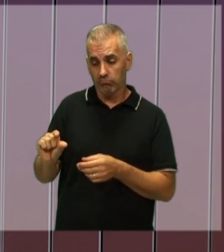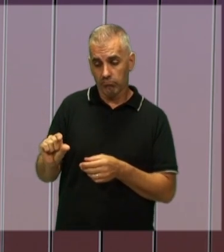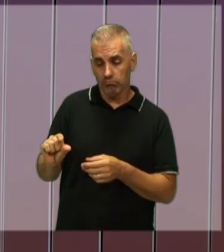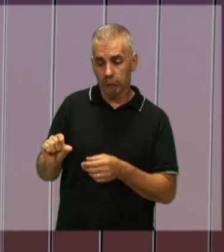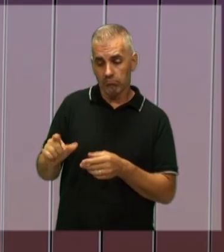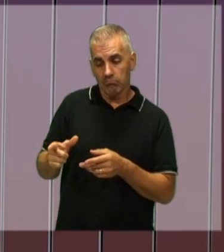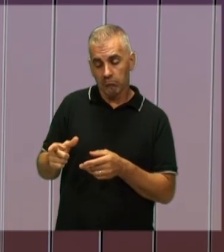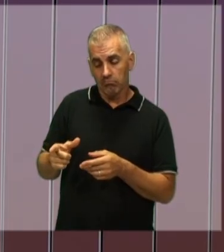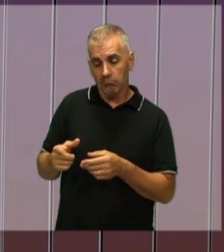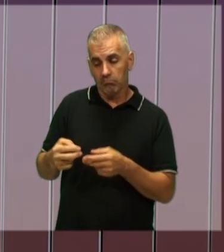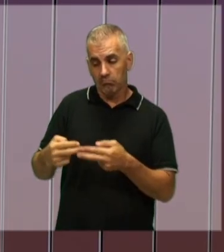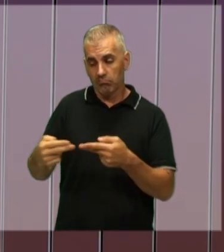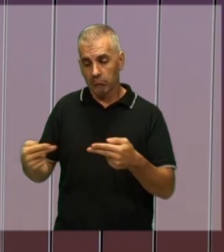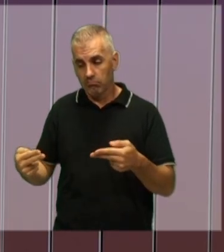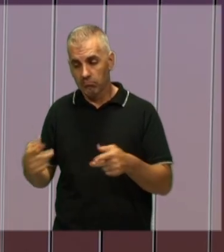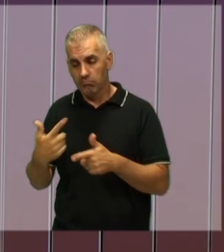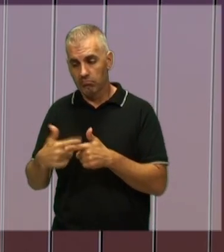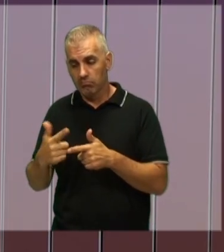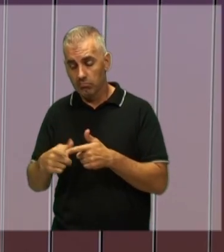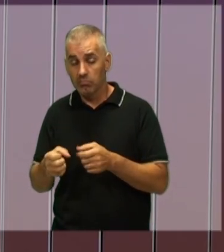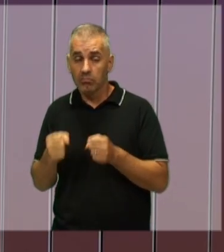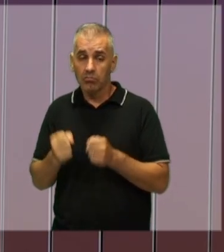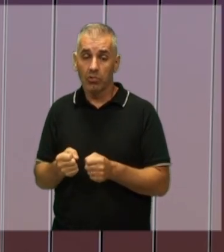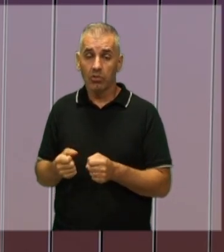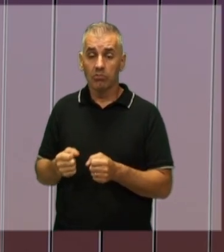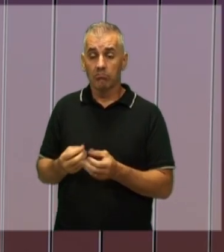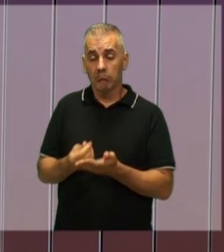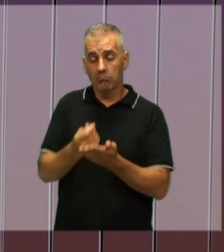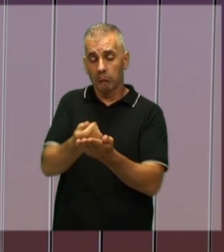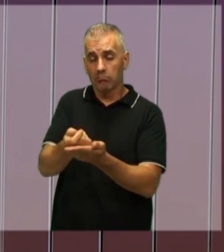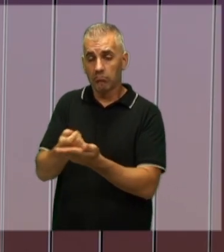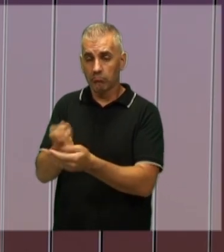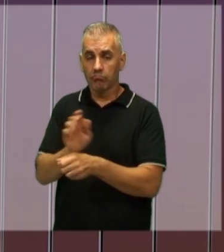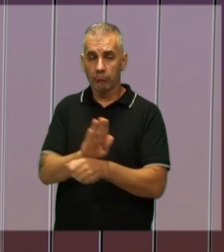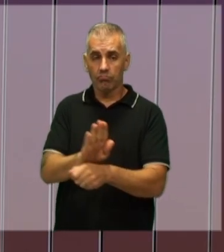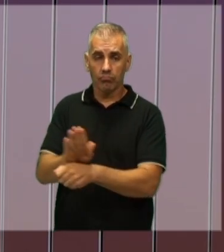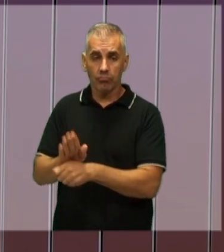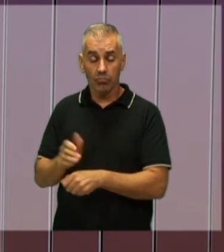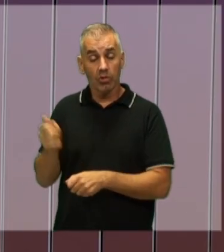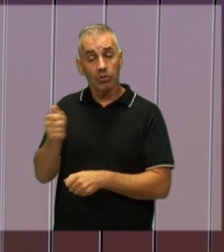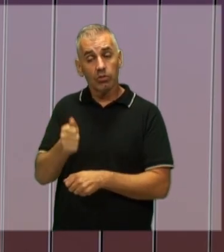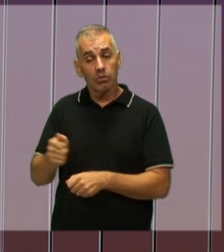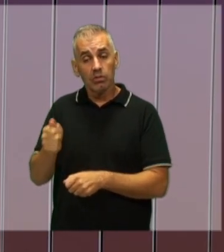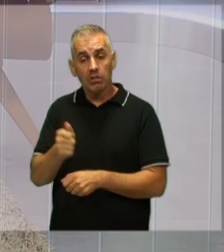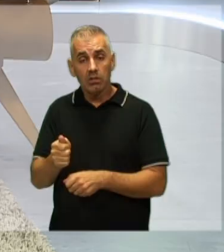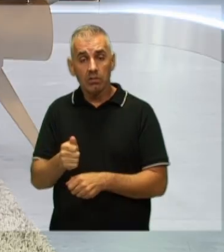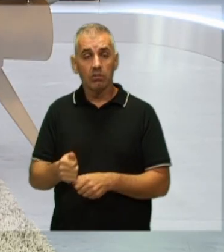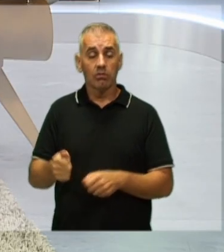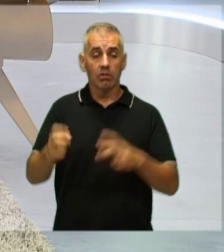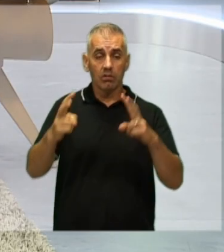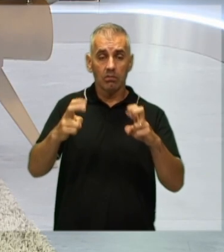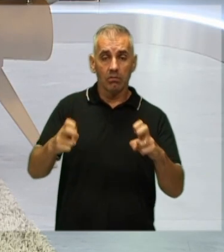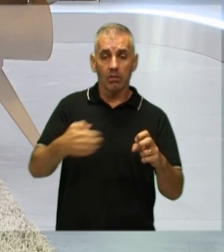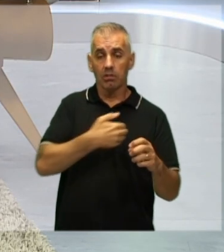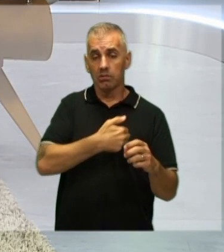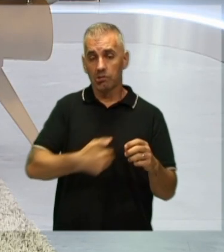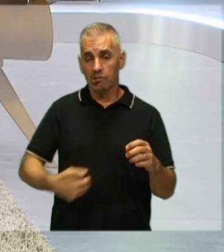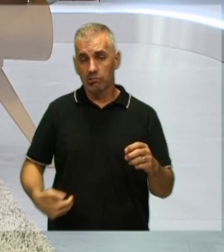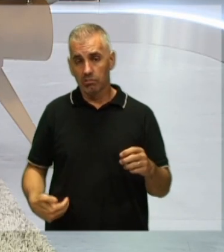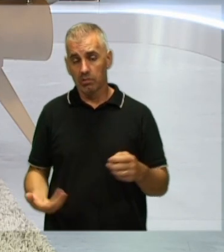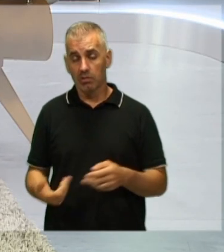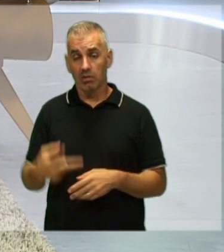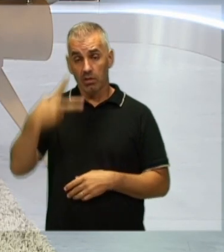poder destinar, principalmente associações e tal, essas verbas para ajudar essa restauração. O prefeito